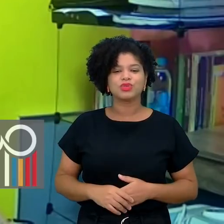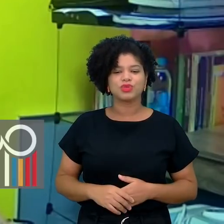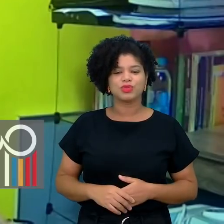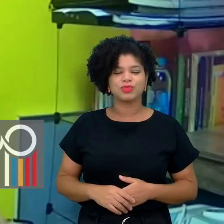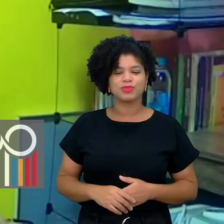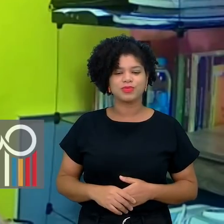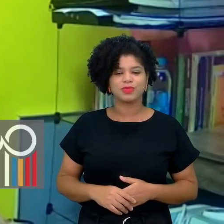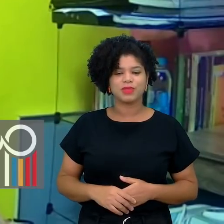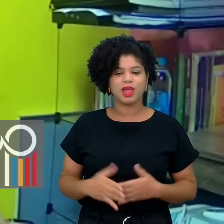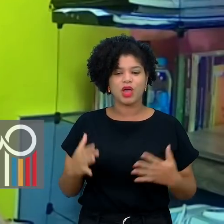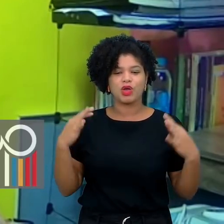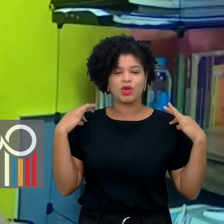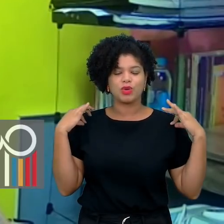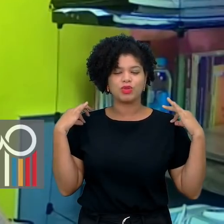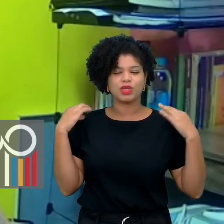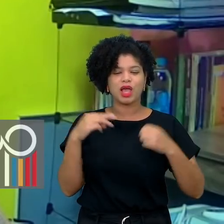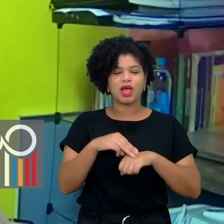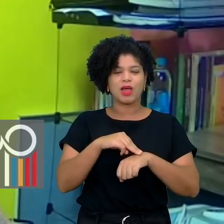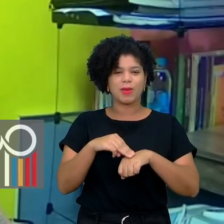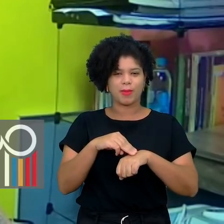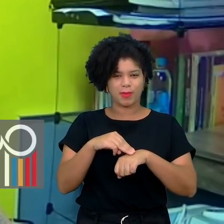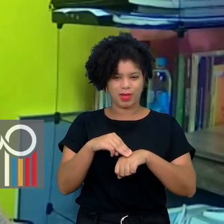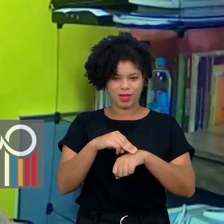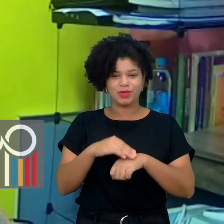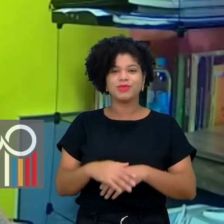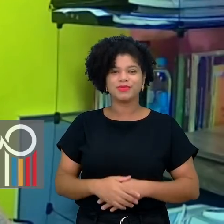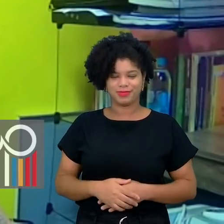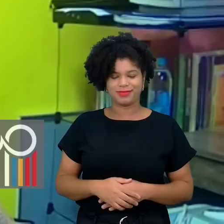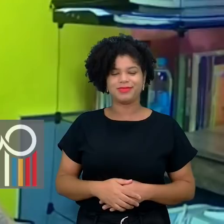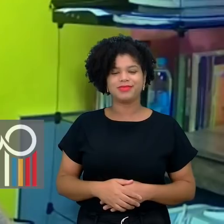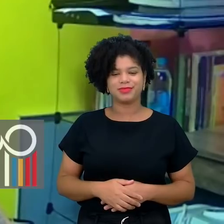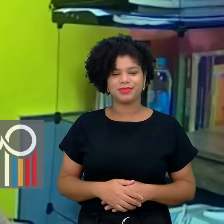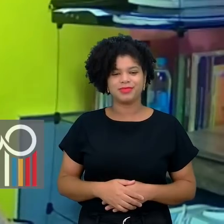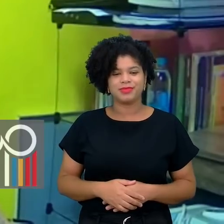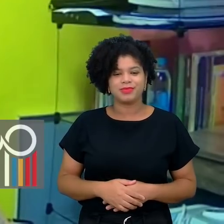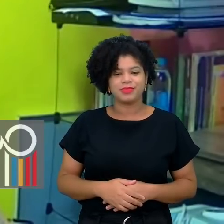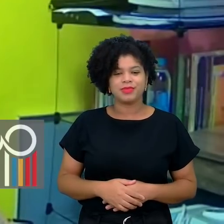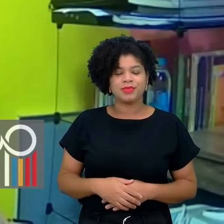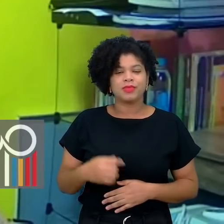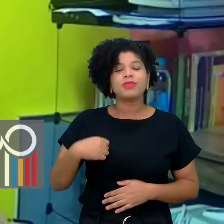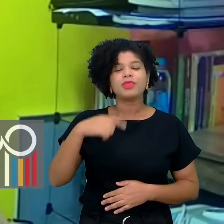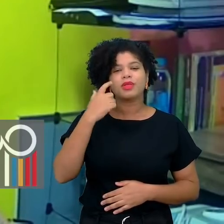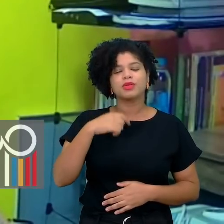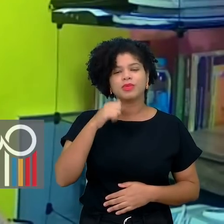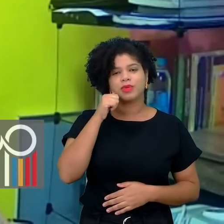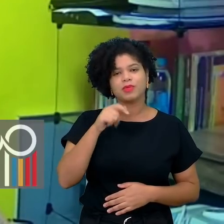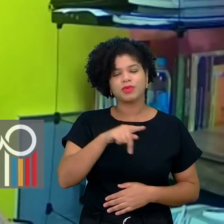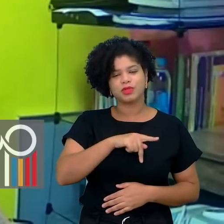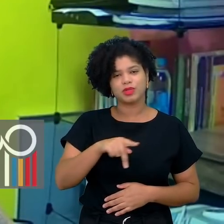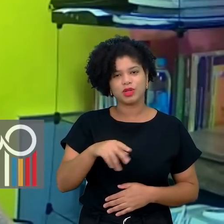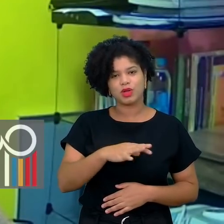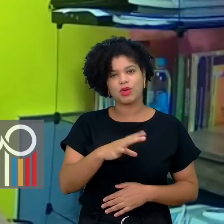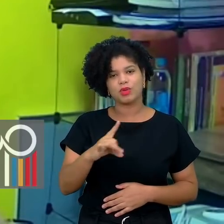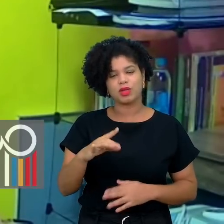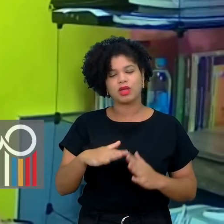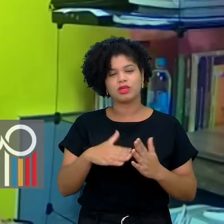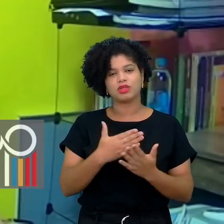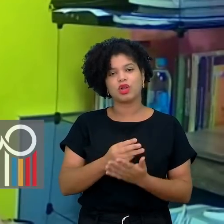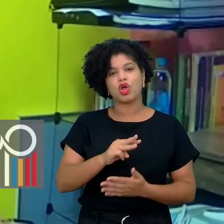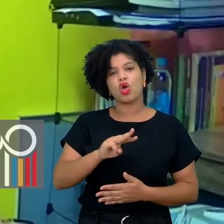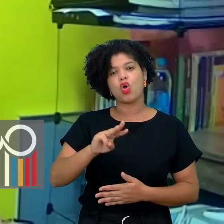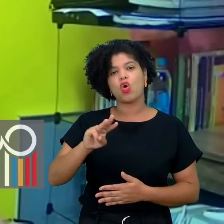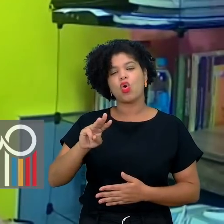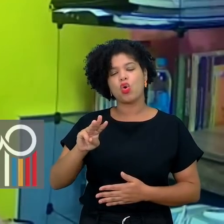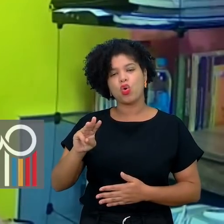agora estou usando uma blusinha marrom. E atualmente estou como professora coordenadora da Escola Washington José de